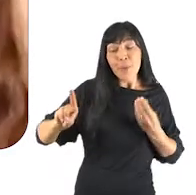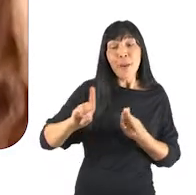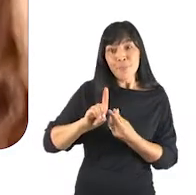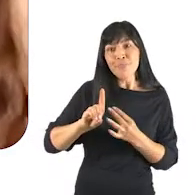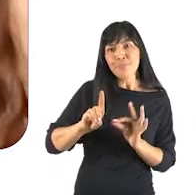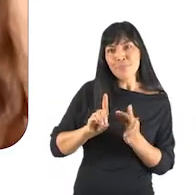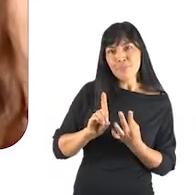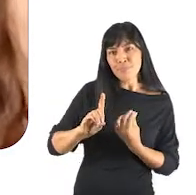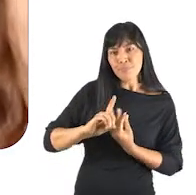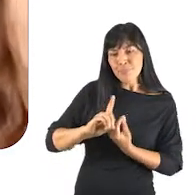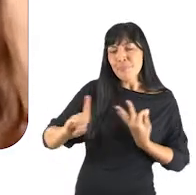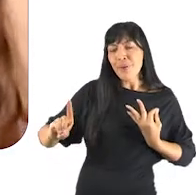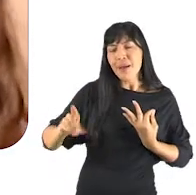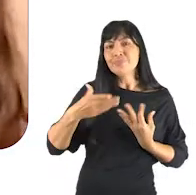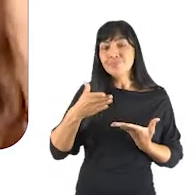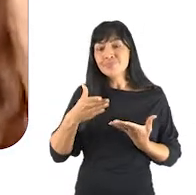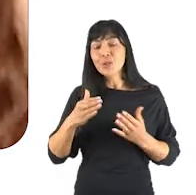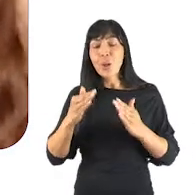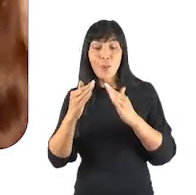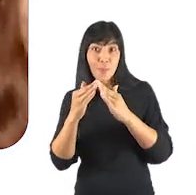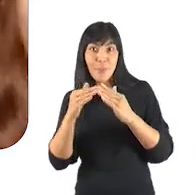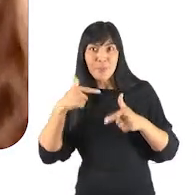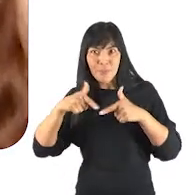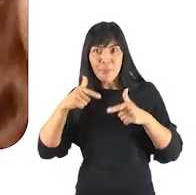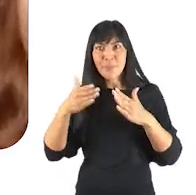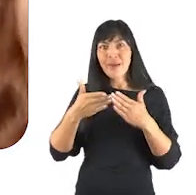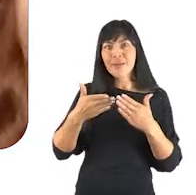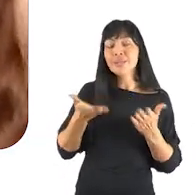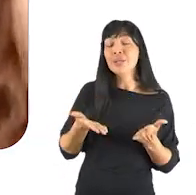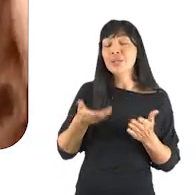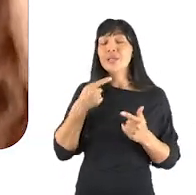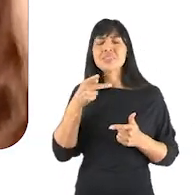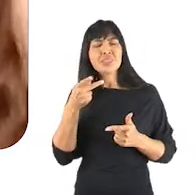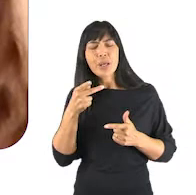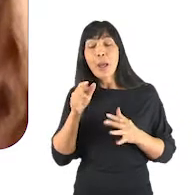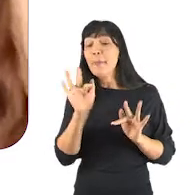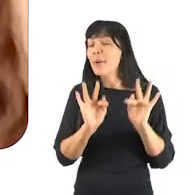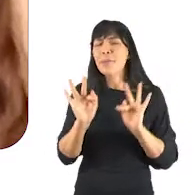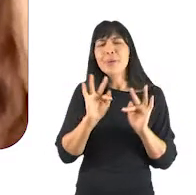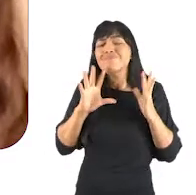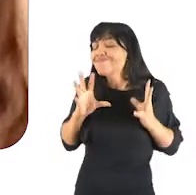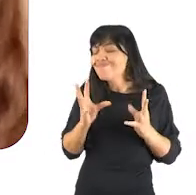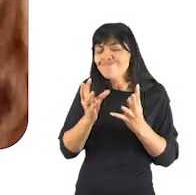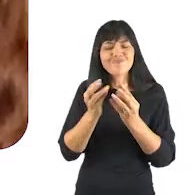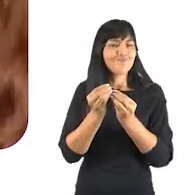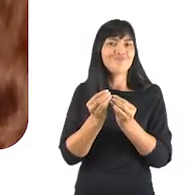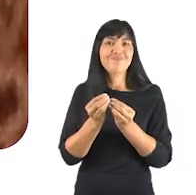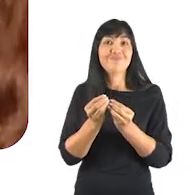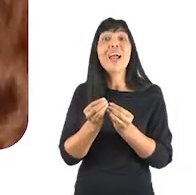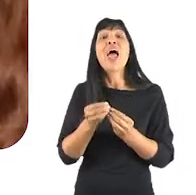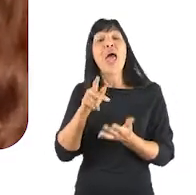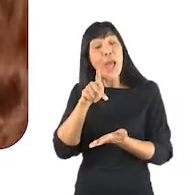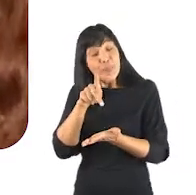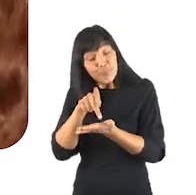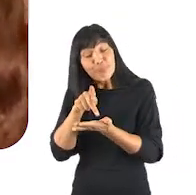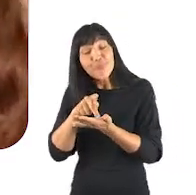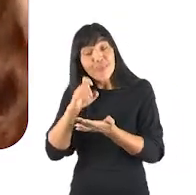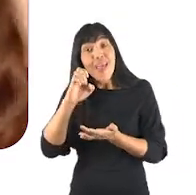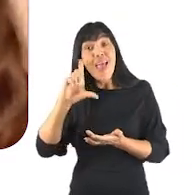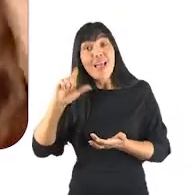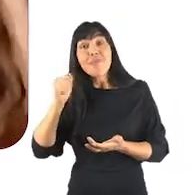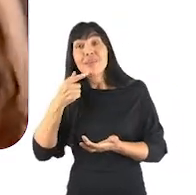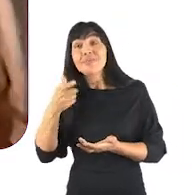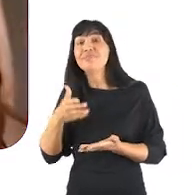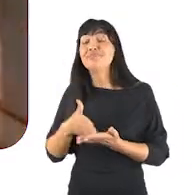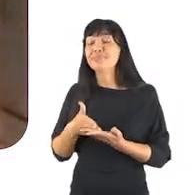nós estamos fazendo, né? Pelo work home, a tecnologia está em tudo. É verdade, Elaine.